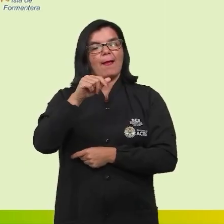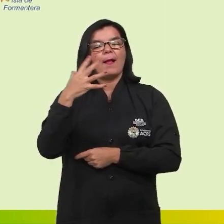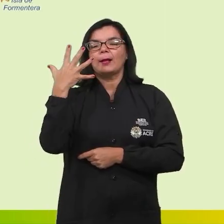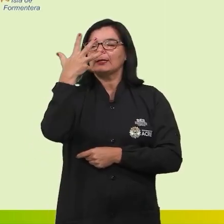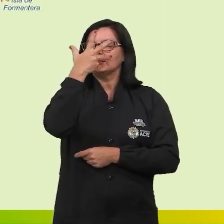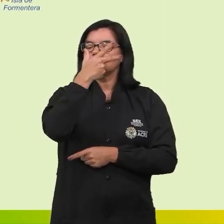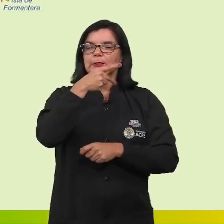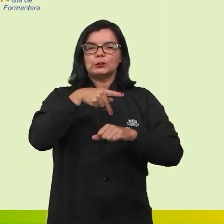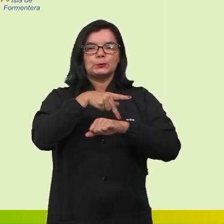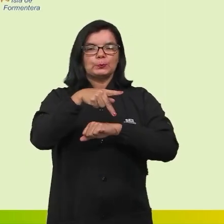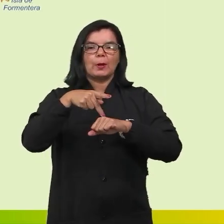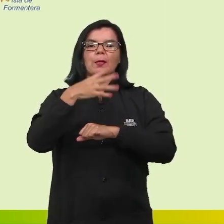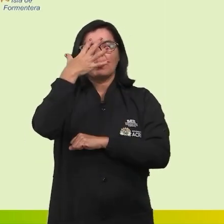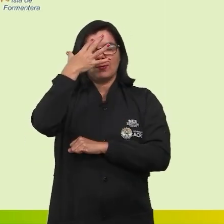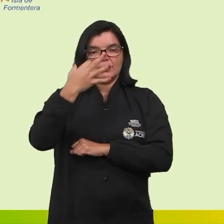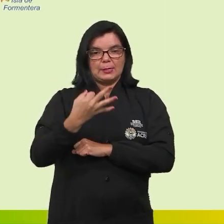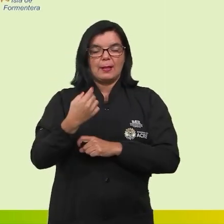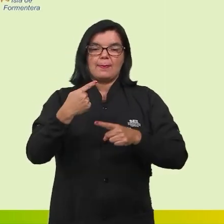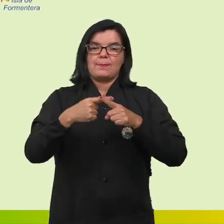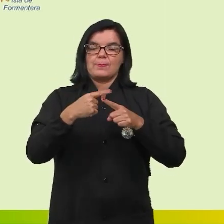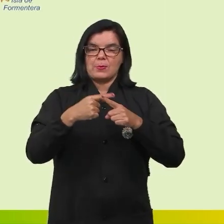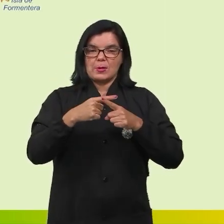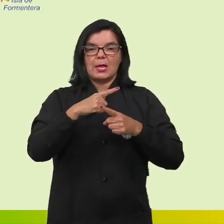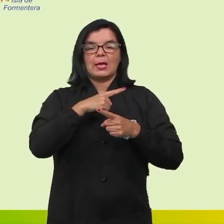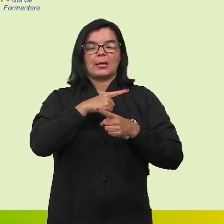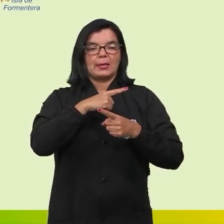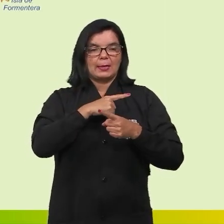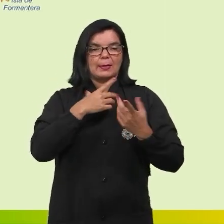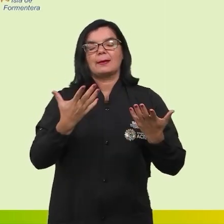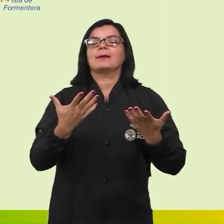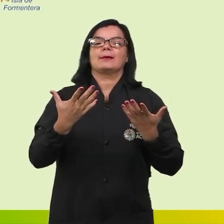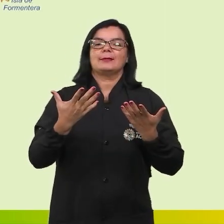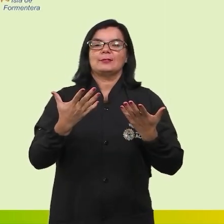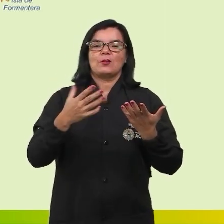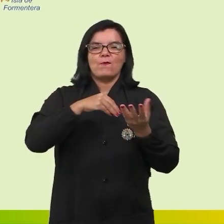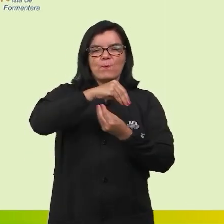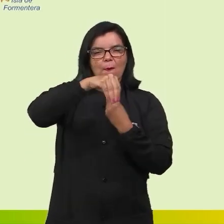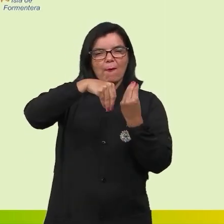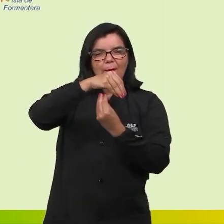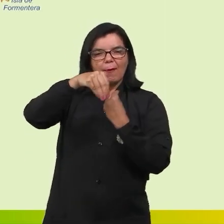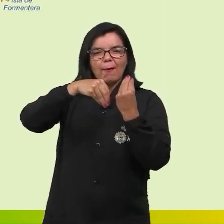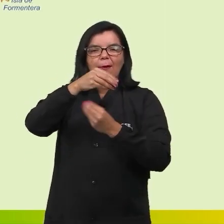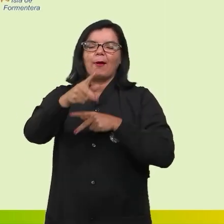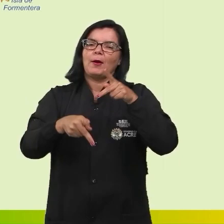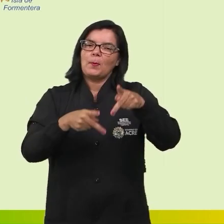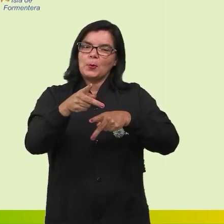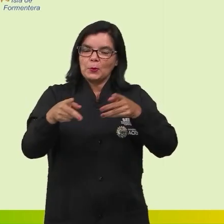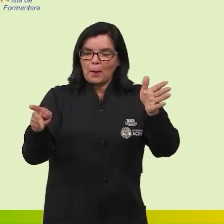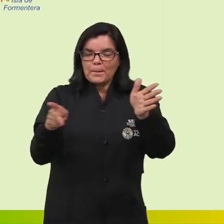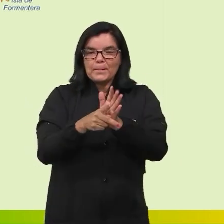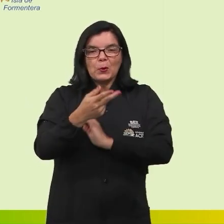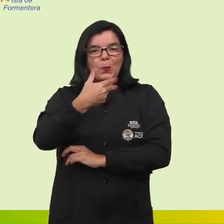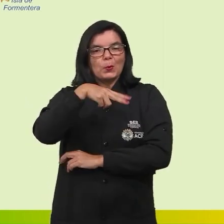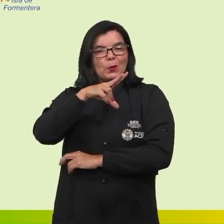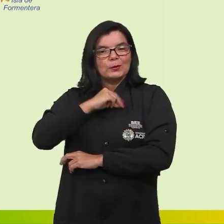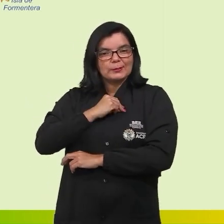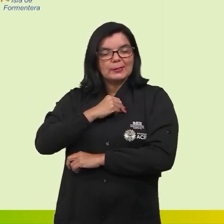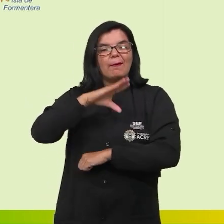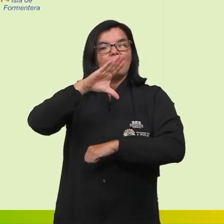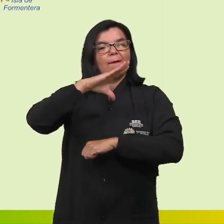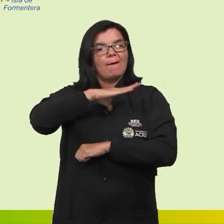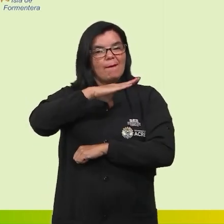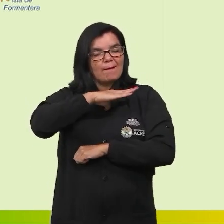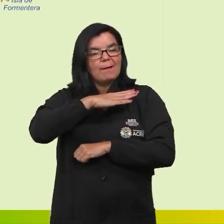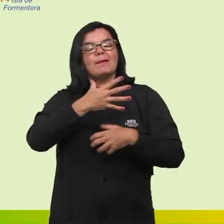lindo, com certeza, até porque tem uma grande miscigenação de povos. Dentro da própria Espanha, tem ainda cidades